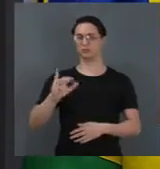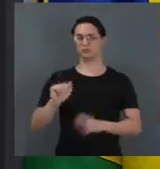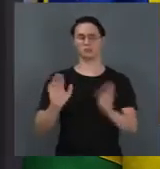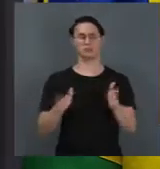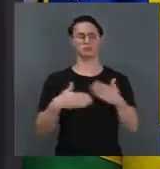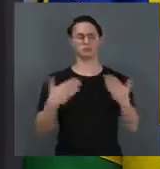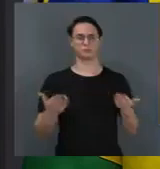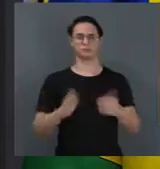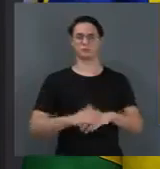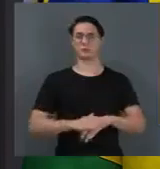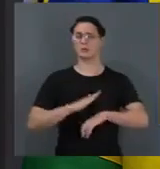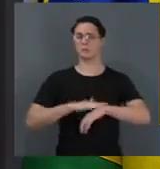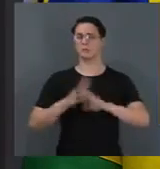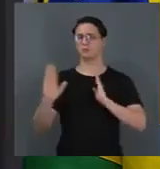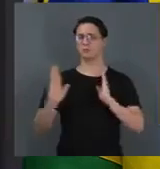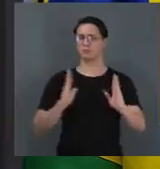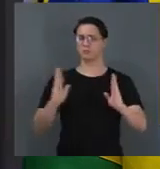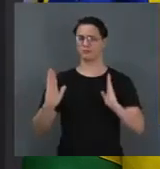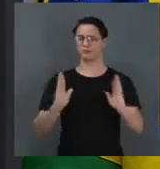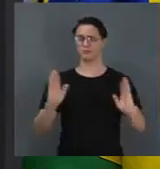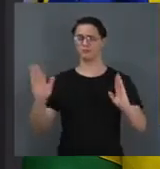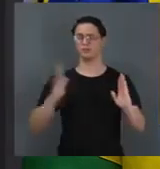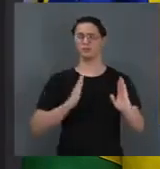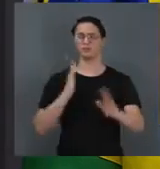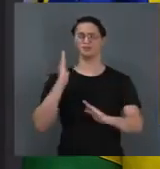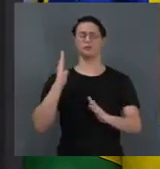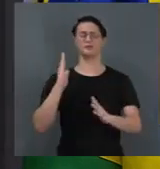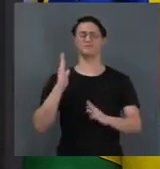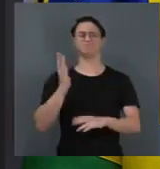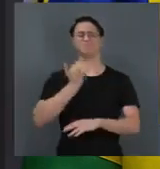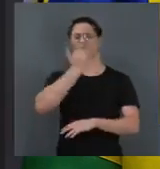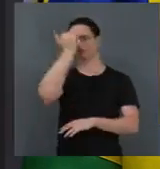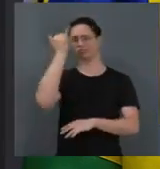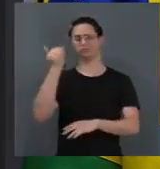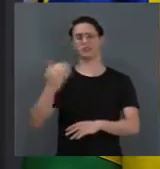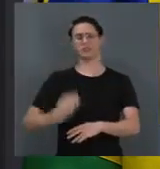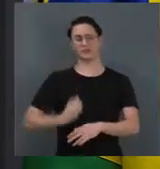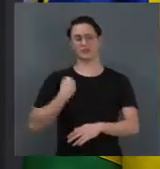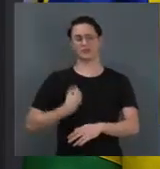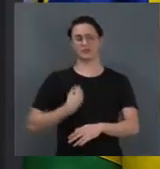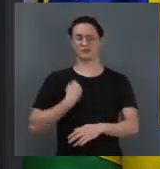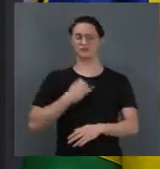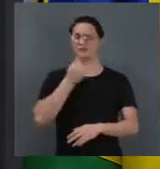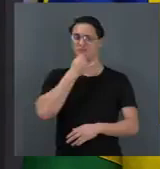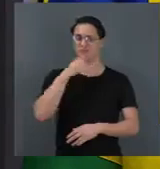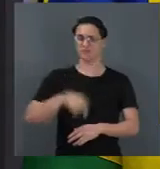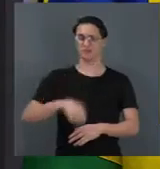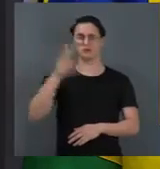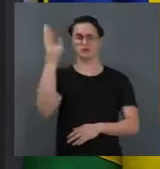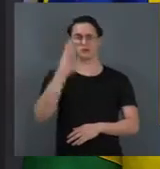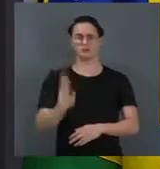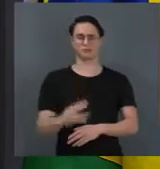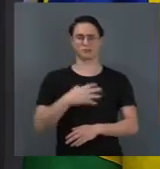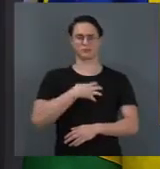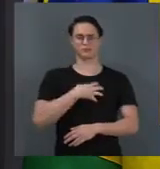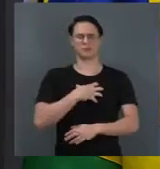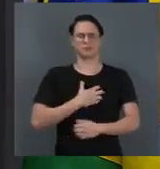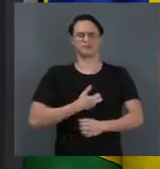em momentos dramáticos como a gente está vivendo no Brasil, surgem sentimentos